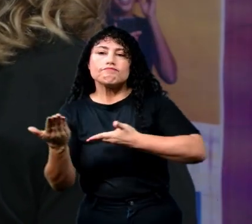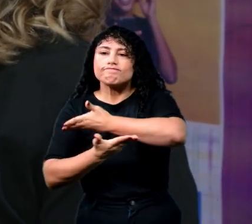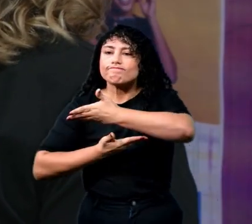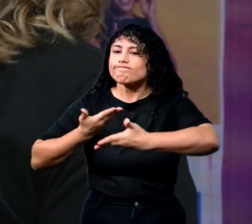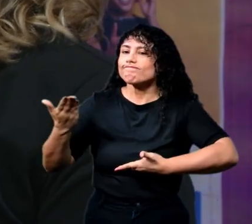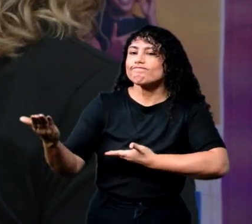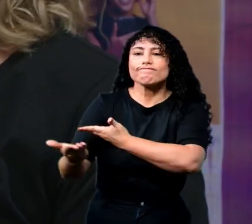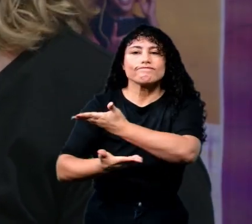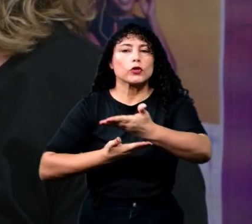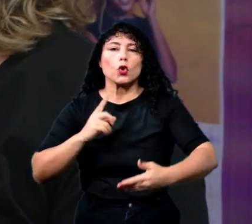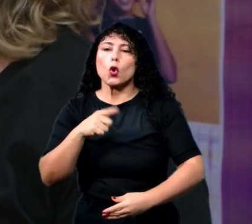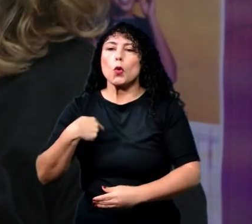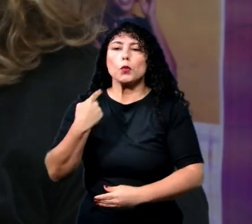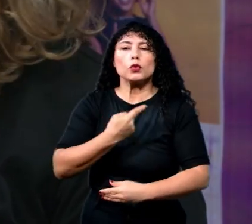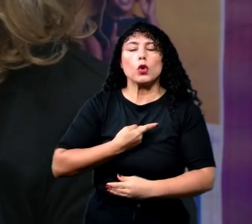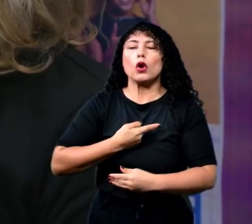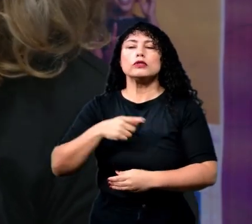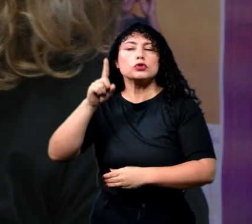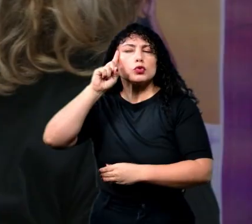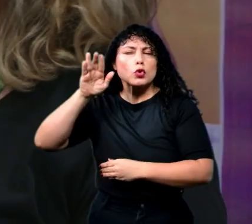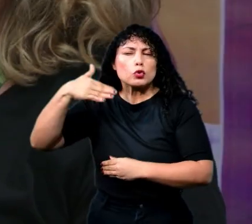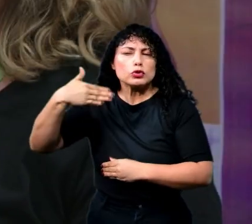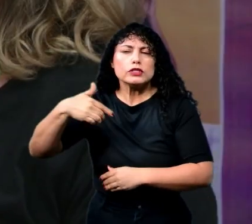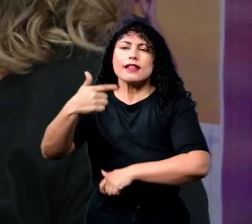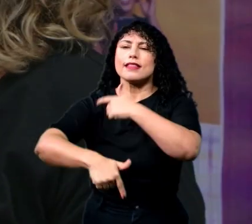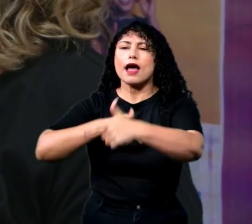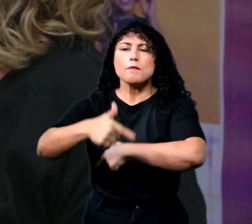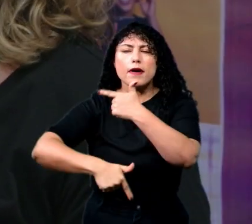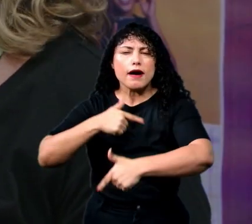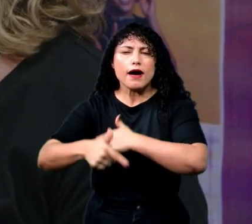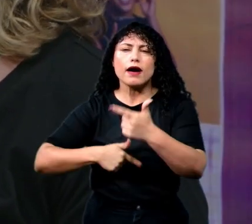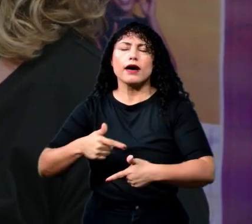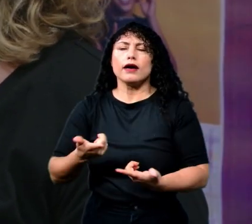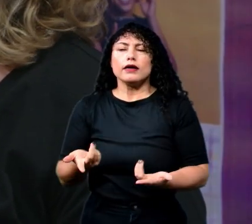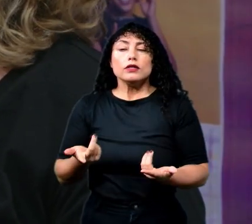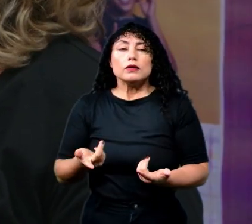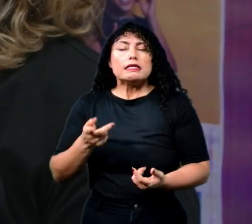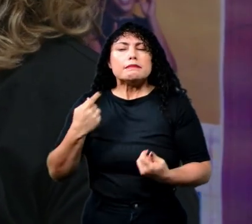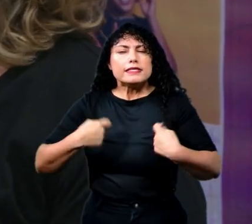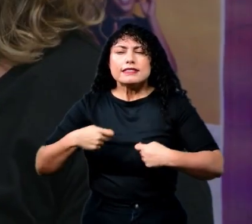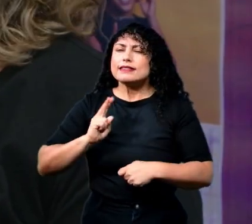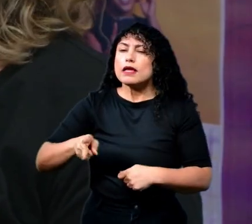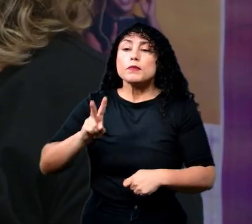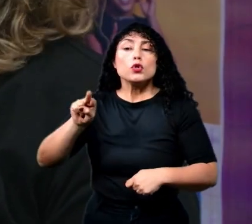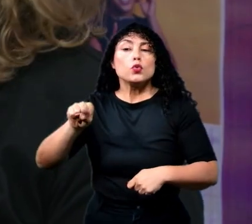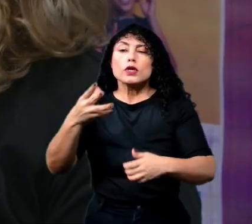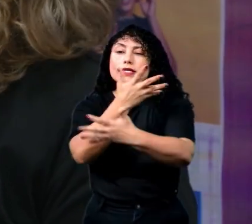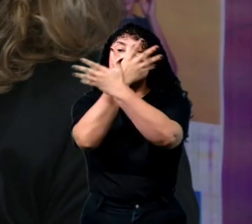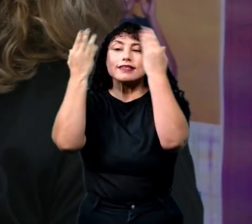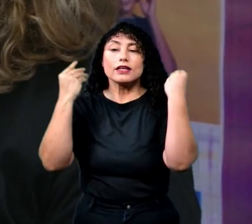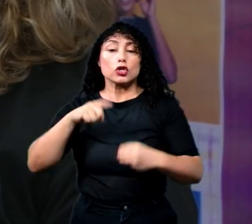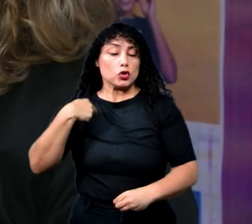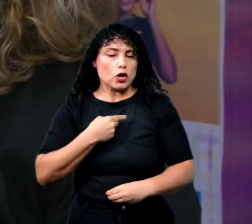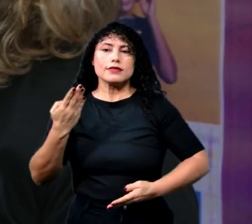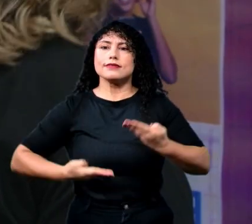né, como a gente conduz o nosso dia a dia no trabalho, de ter sempre de nunca esquecer, né, que nós somos